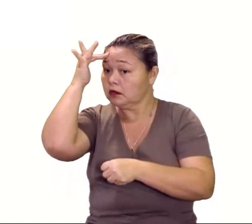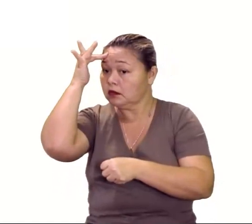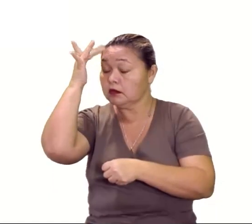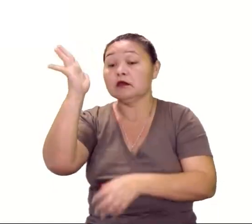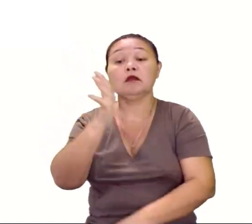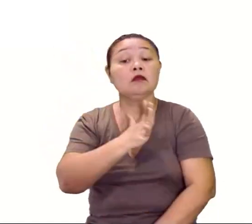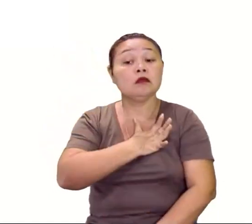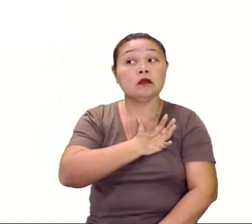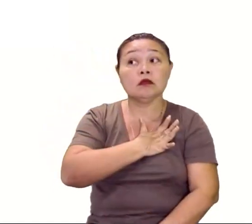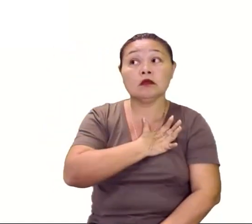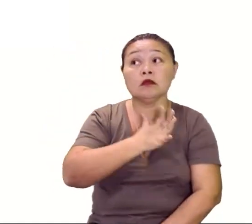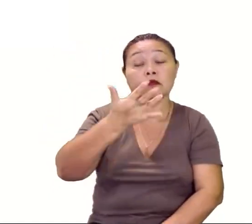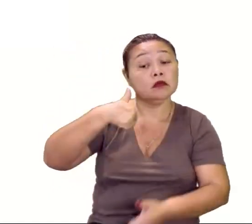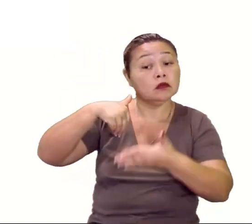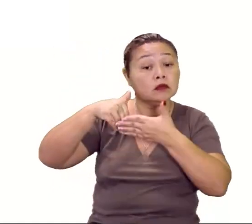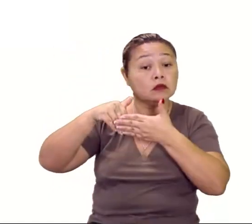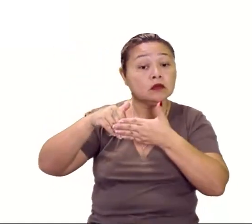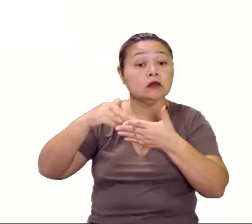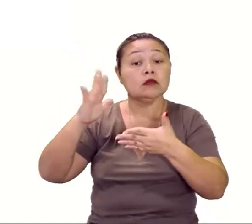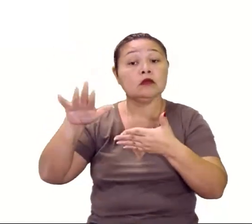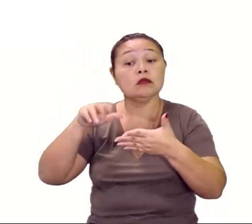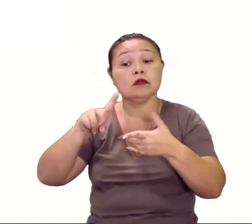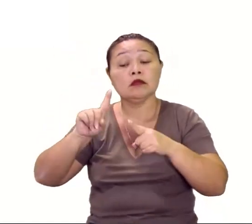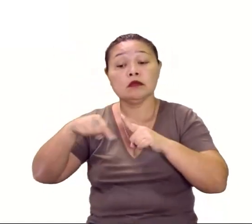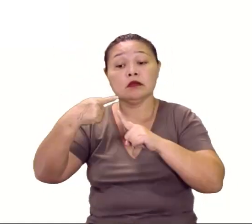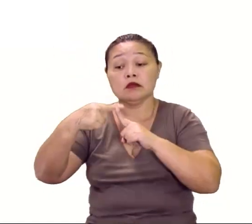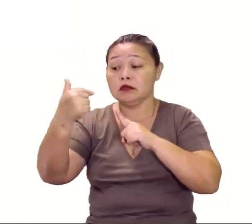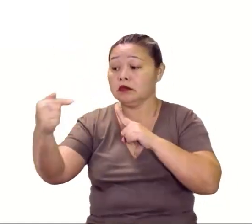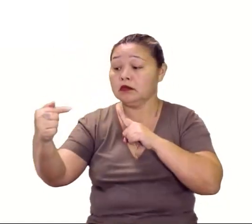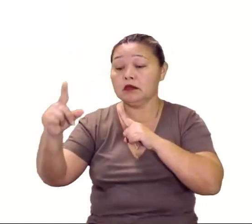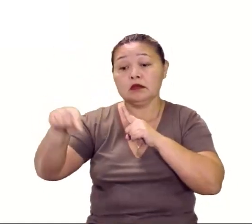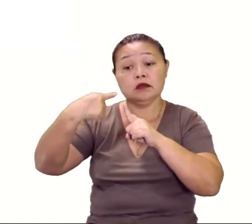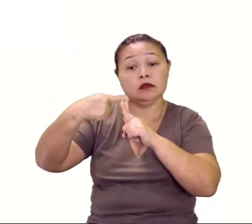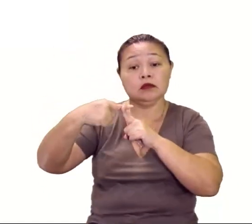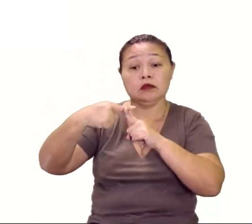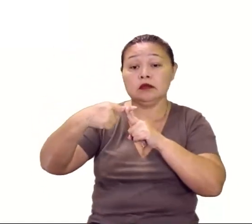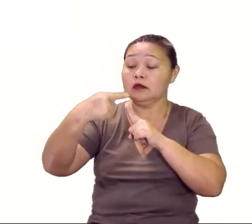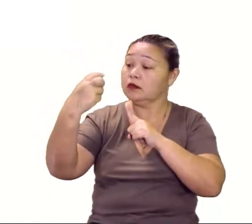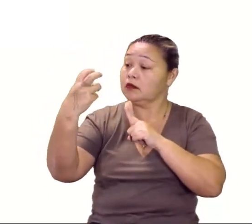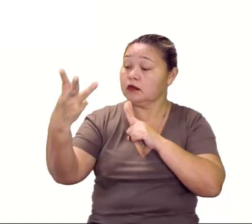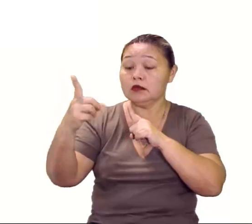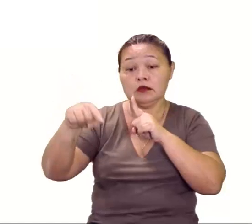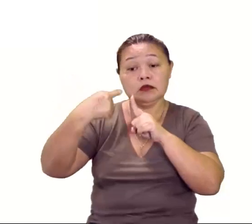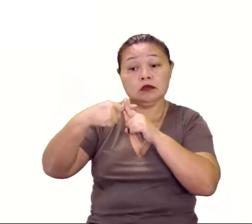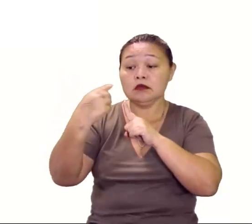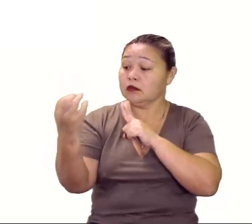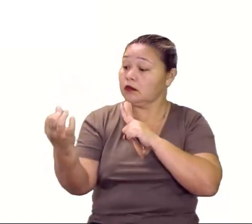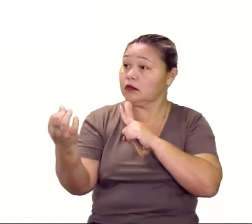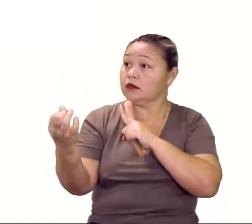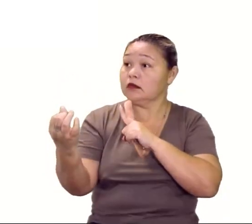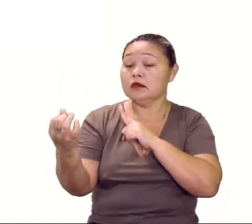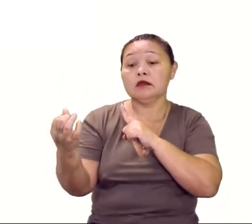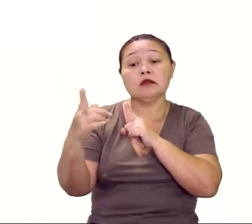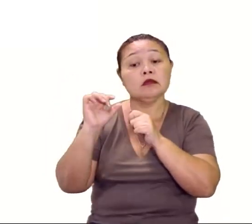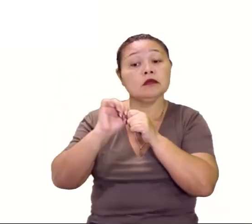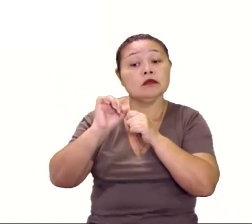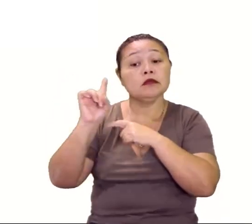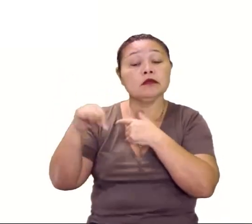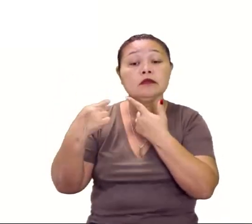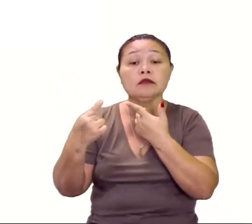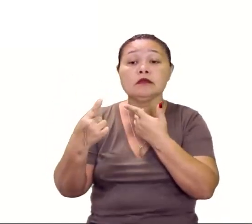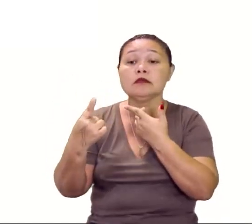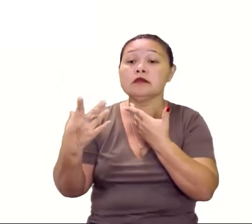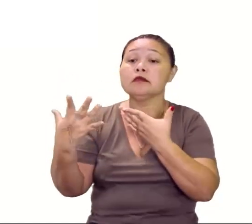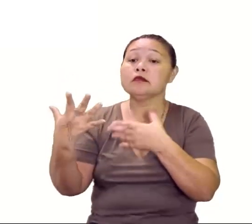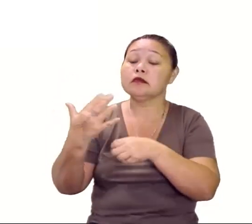gostam de futebol. Alunos que optaram pelo futebol, mais 7, mais 3, mais 6. Vamos lá,